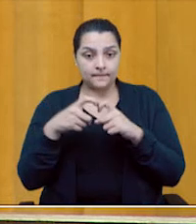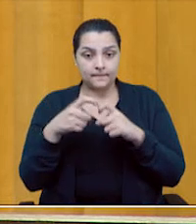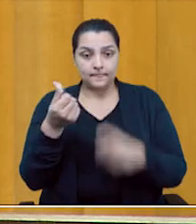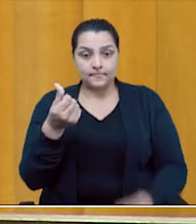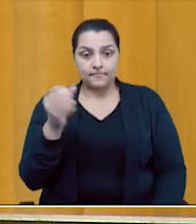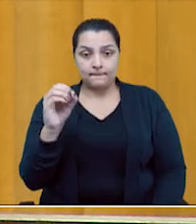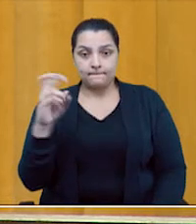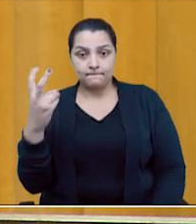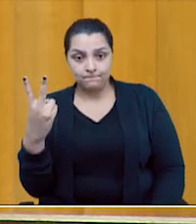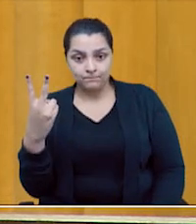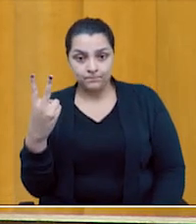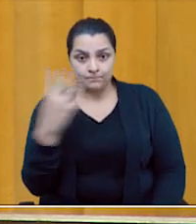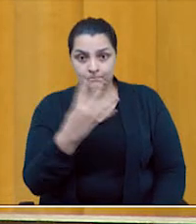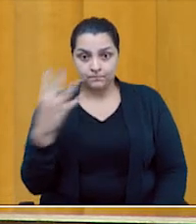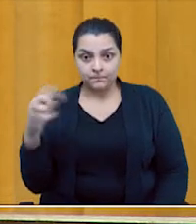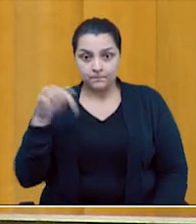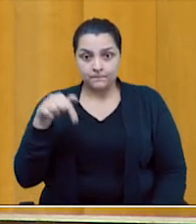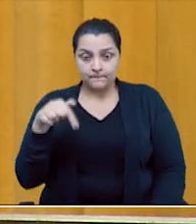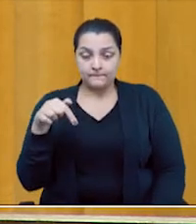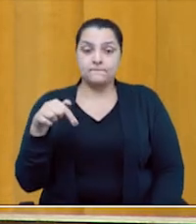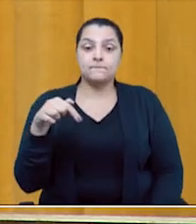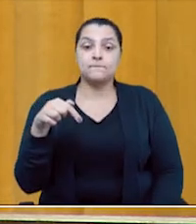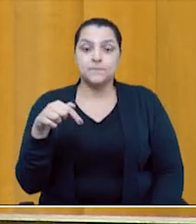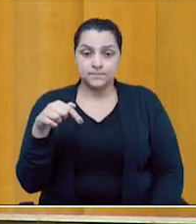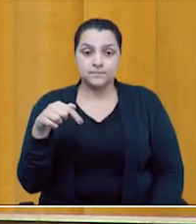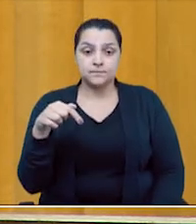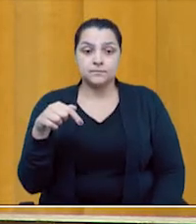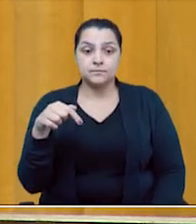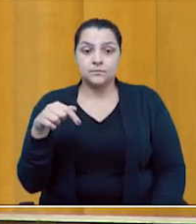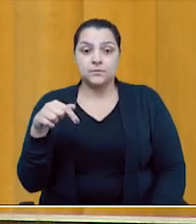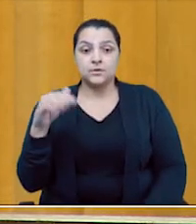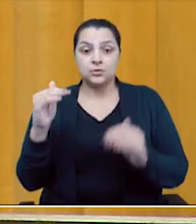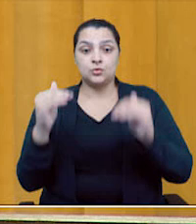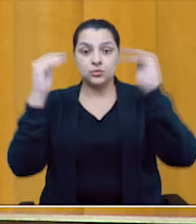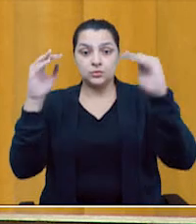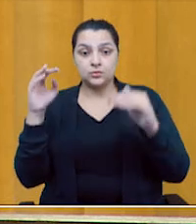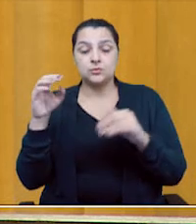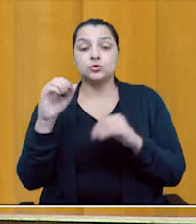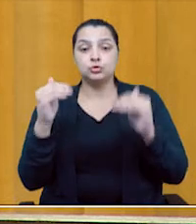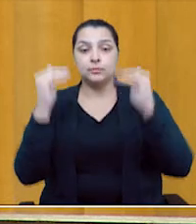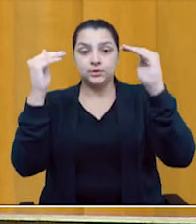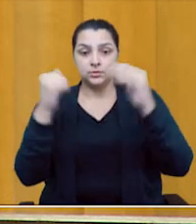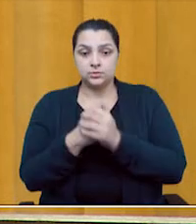tribunais superiores, dentro dos 602, e 529 deles atuam apenas nas sedes.